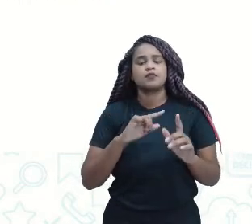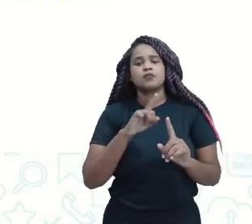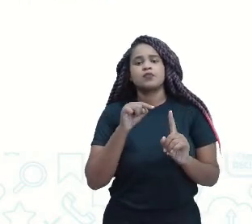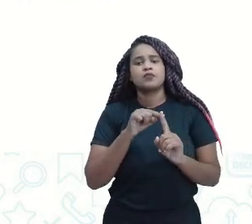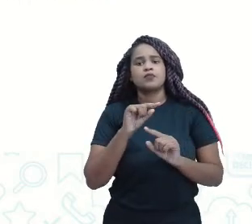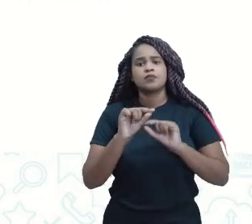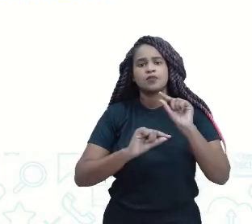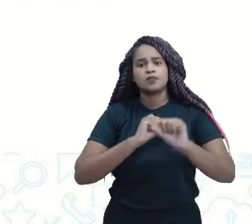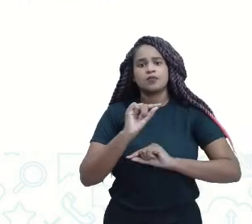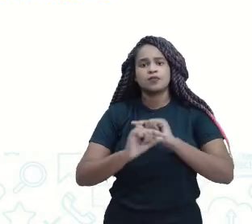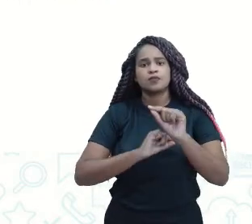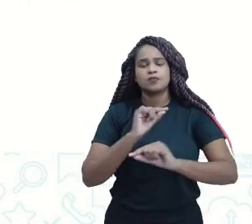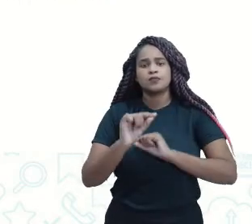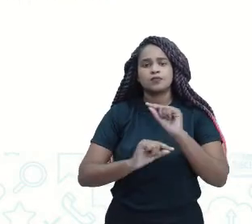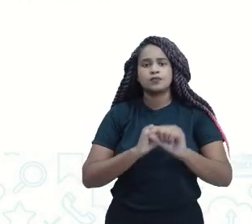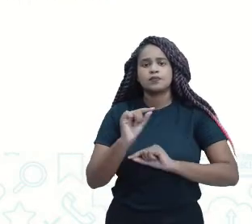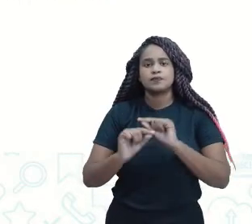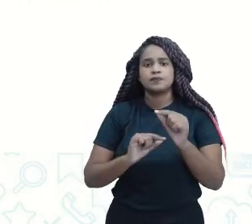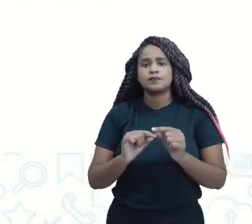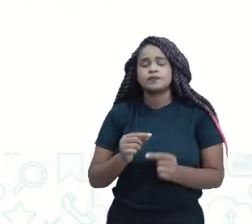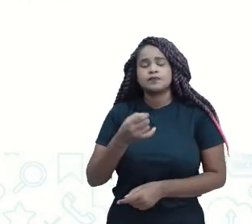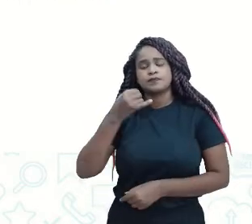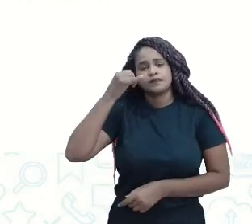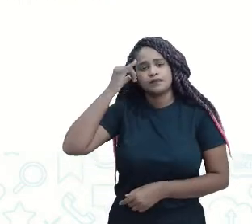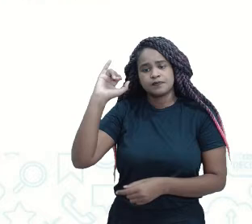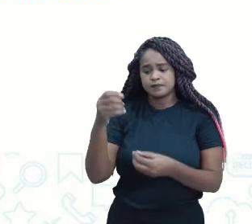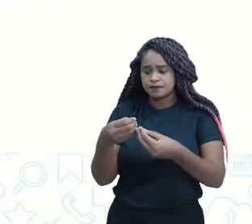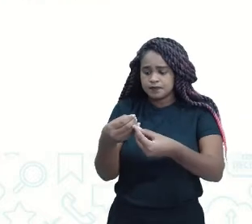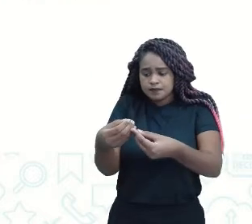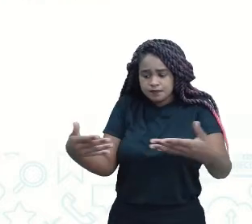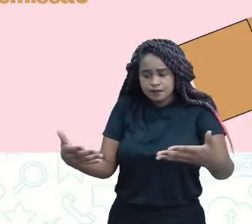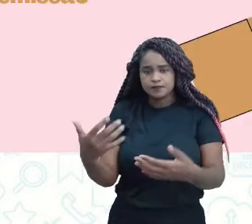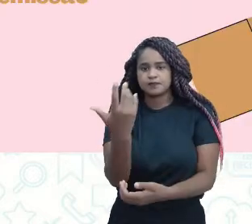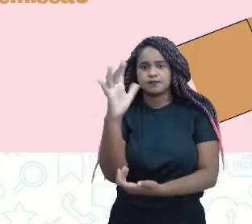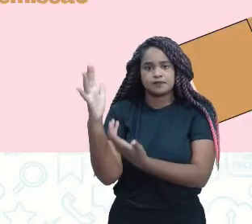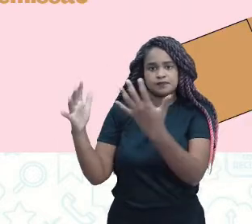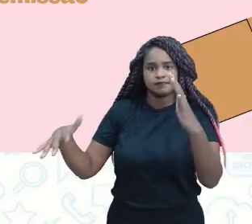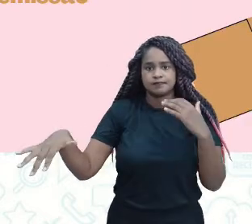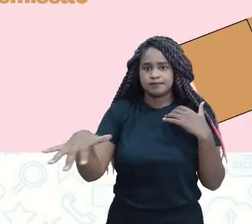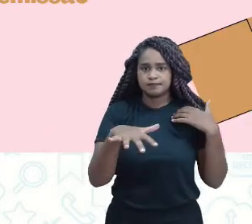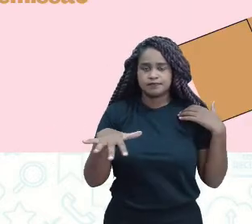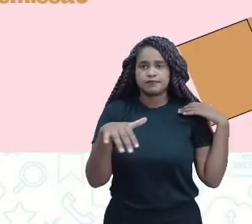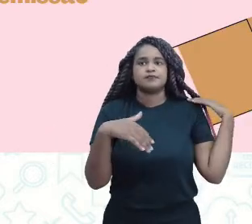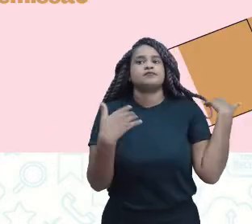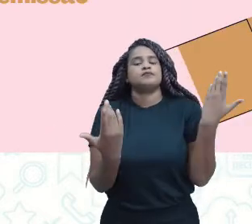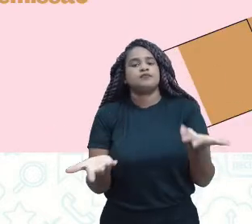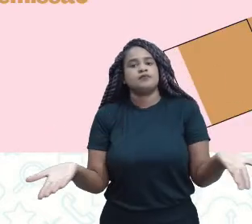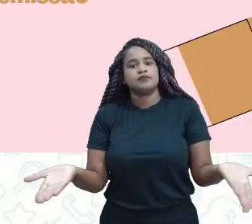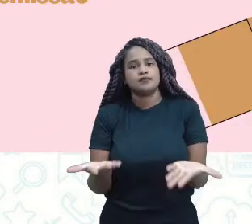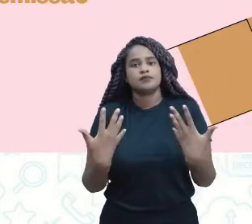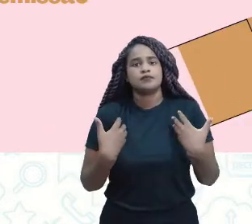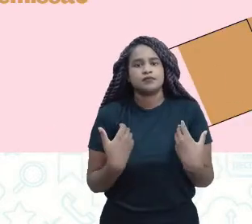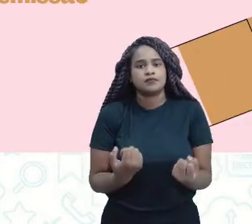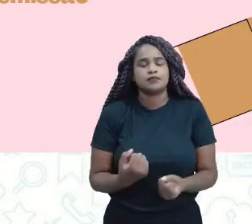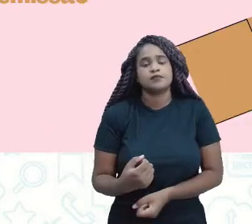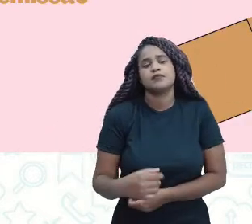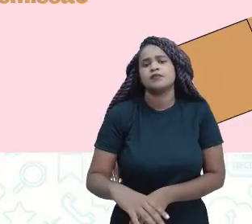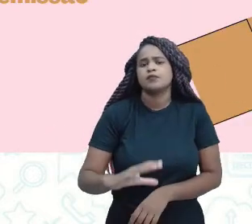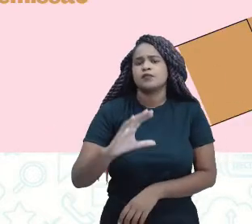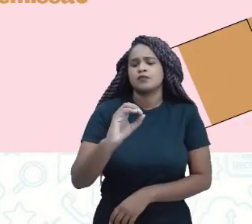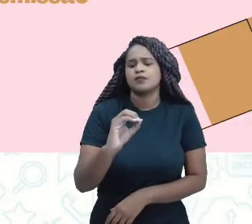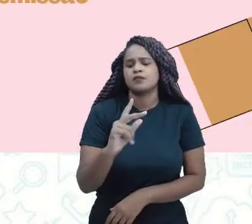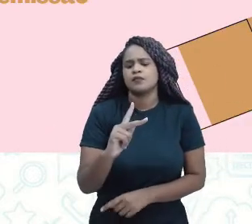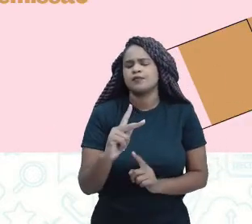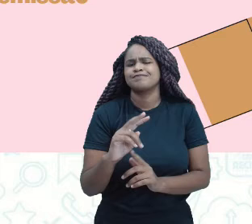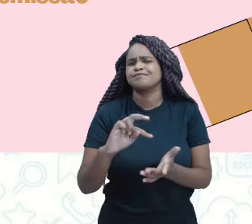gente pode causar menos impacto ao nosso meio ambiente. Então, vamos lá, né? O que é COP, né? É